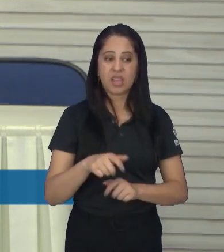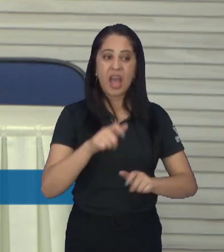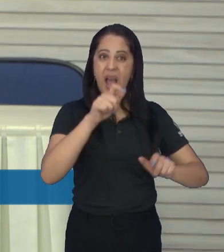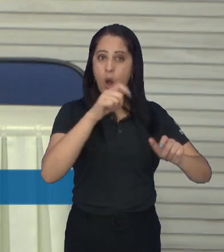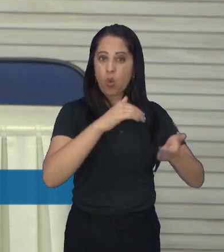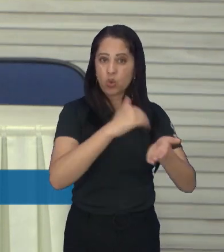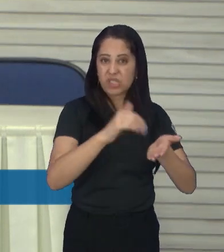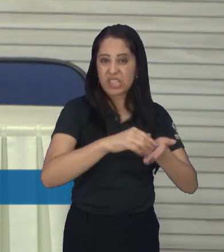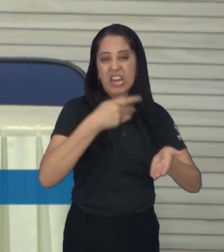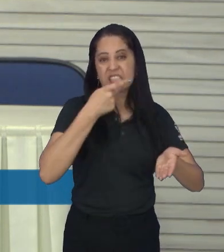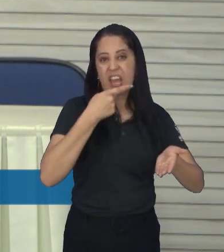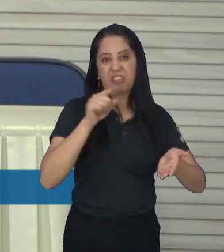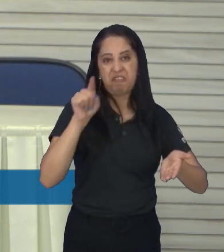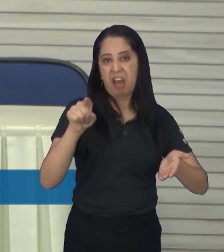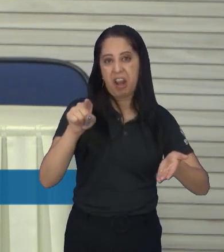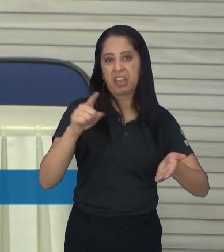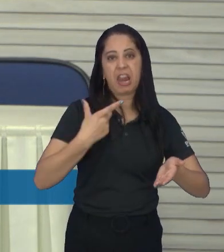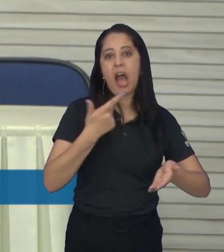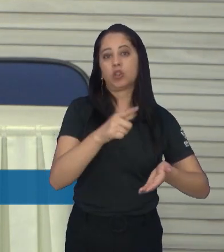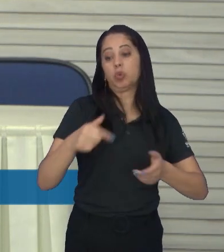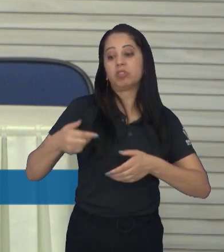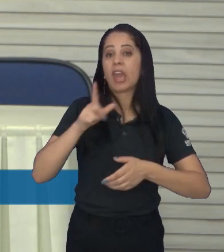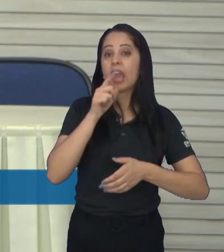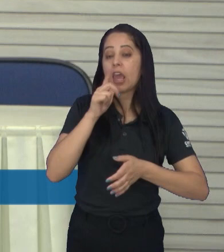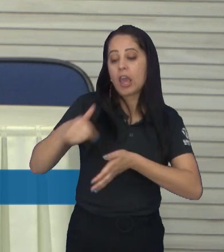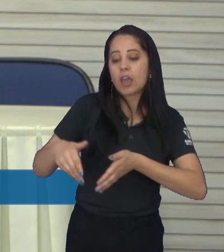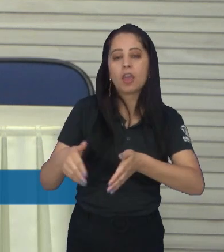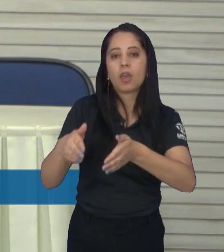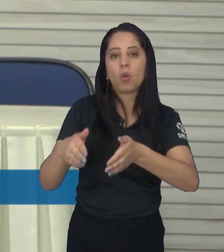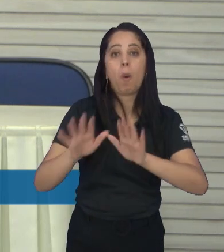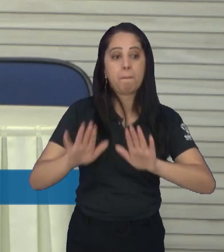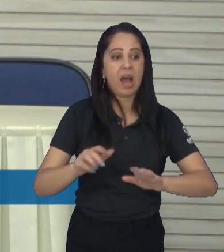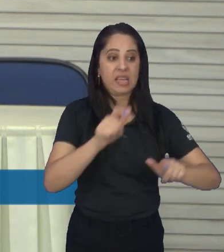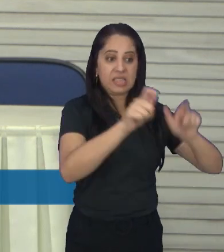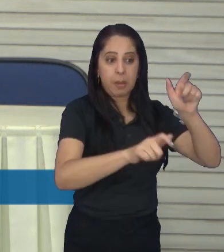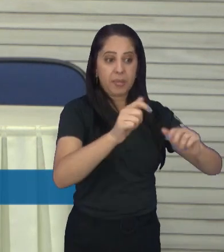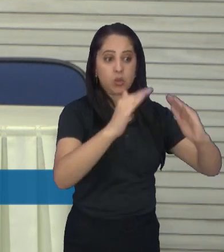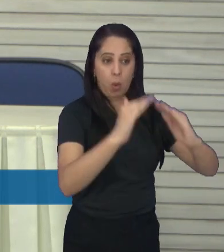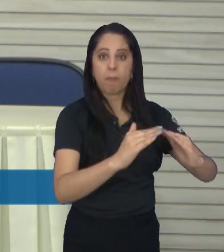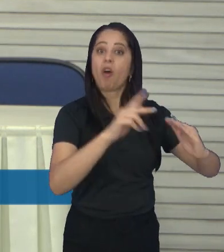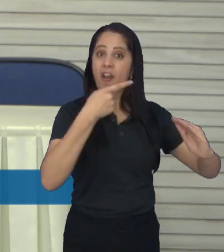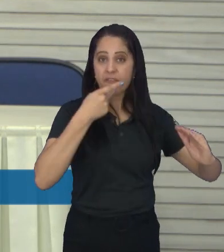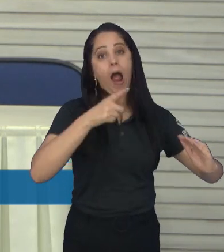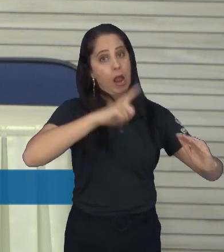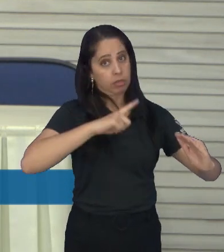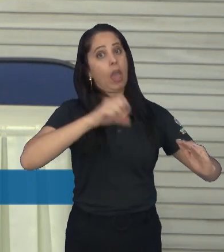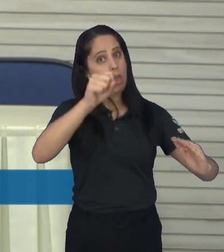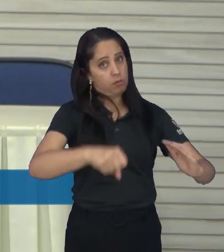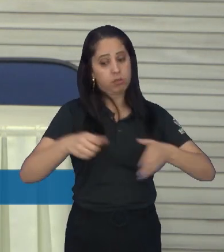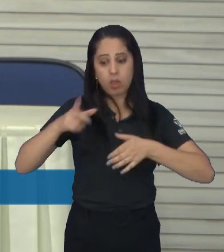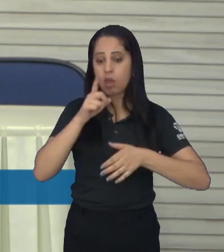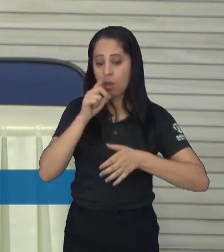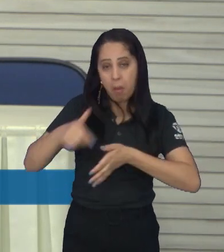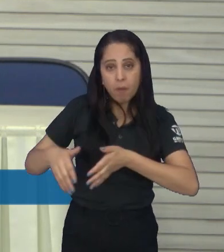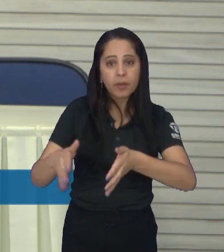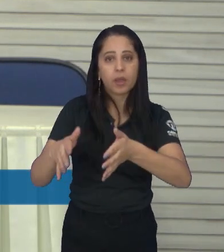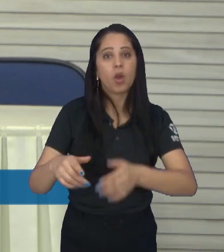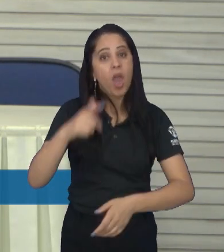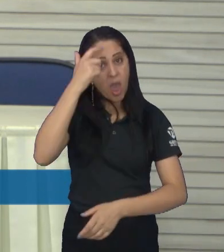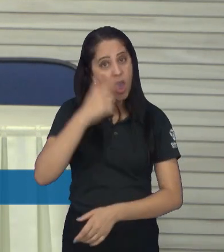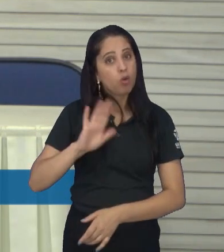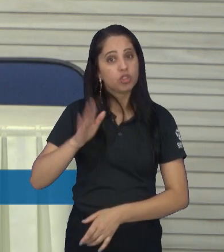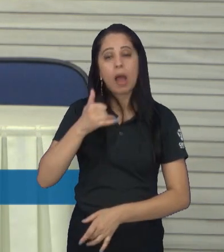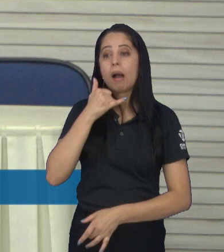do banhado sim então seria oportuno que depois Oswaldo você se manifestasse com relação a isso porque eu já liguei para uns 56